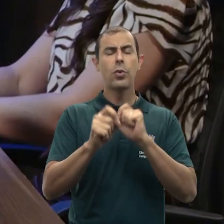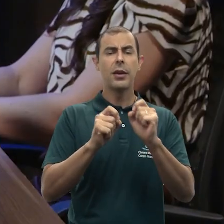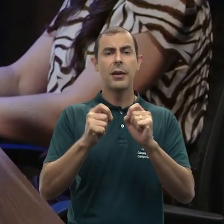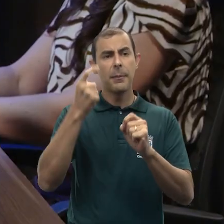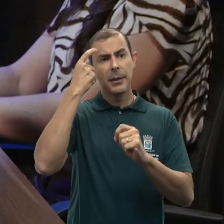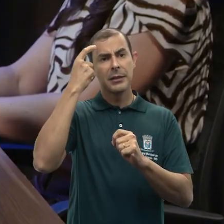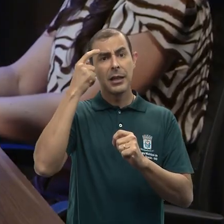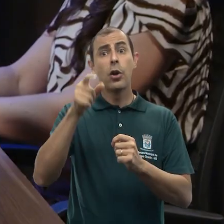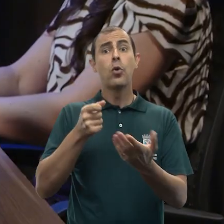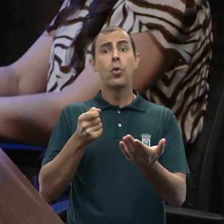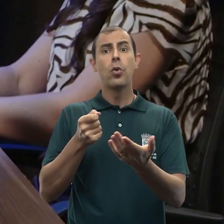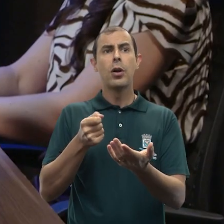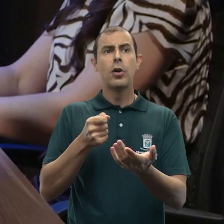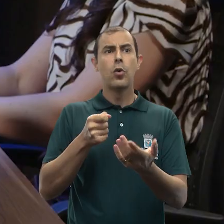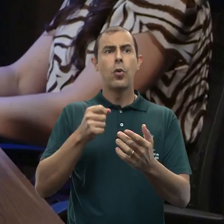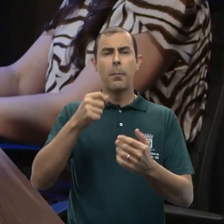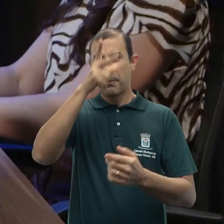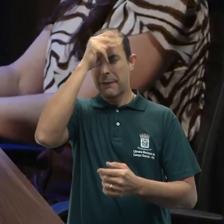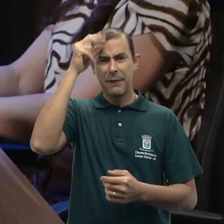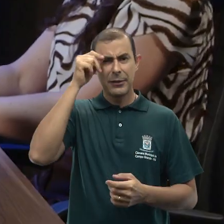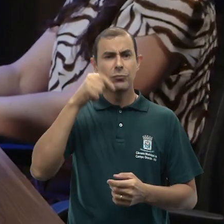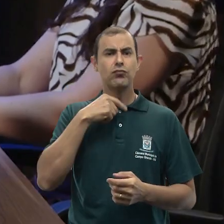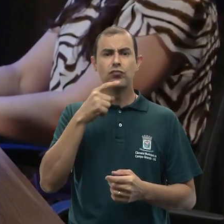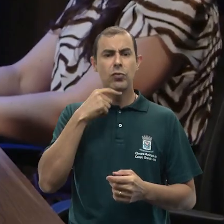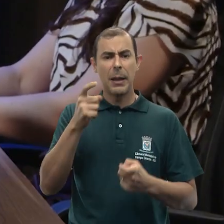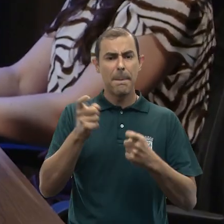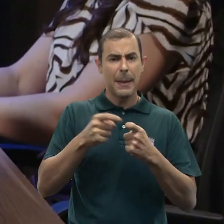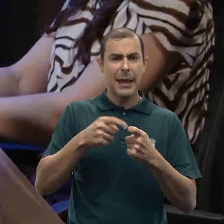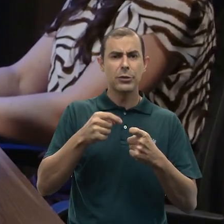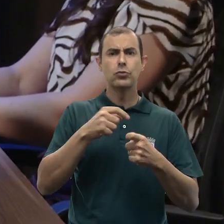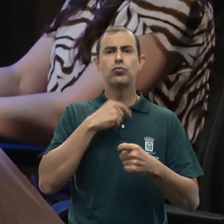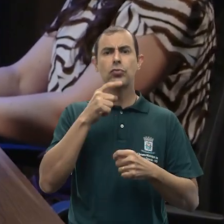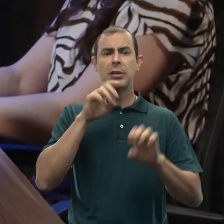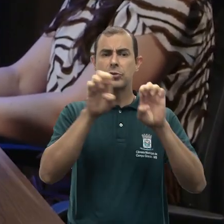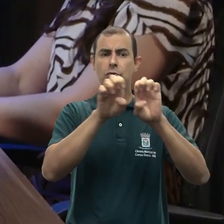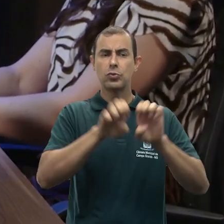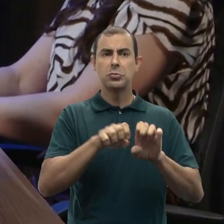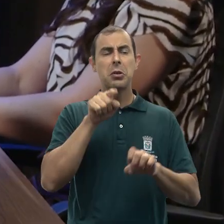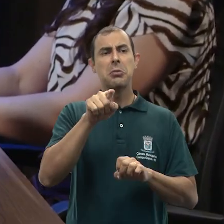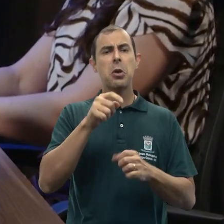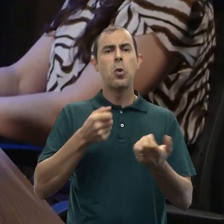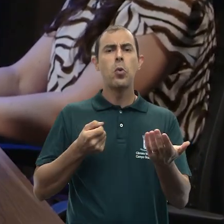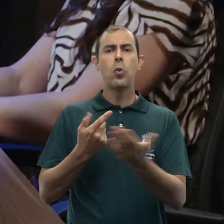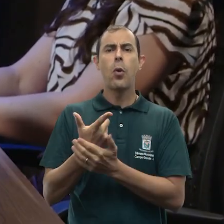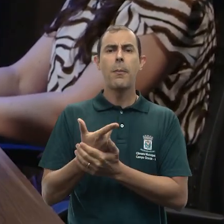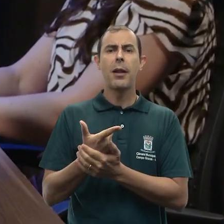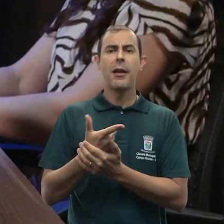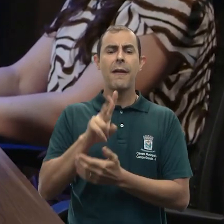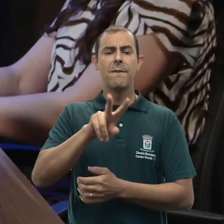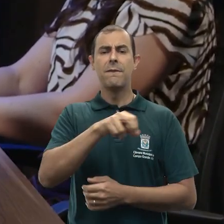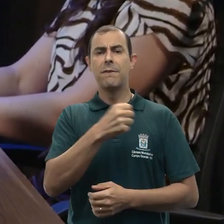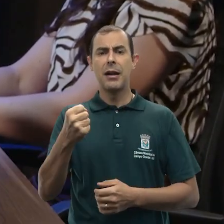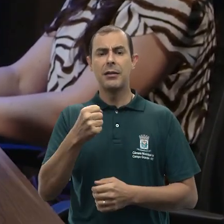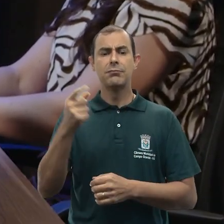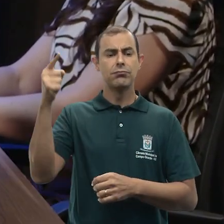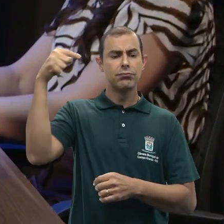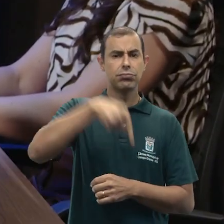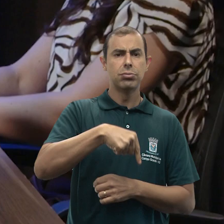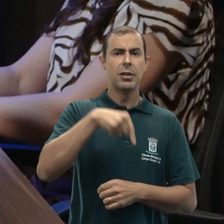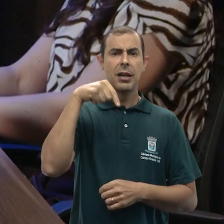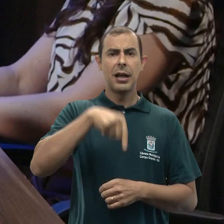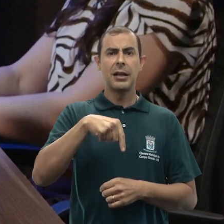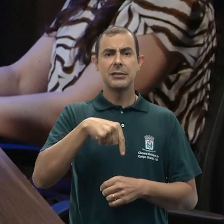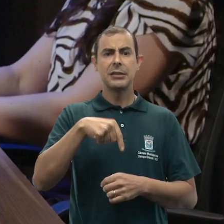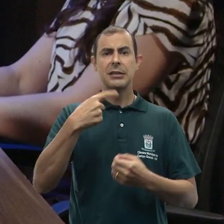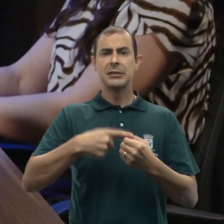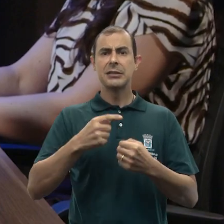comprando vans, ambulâncias, ônibus e trazendo as pessoas para Campo Grande. Quando elas não são reguladas pelo estado, elas entram nas